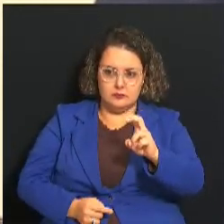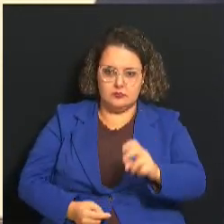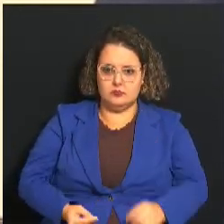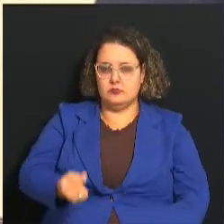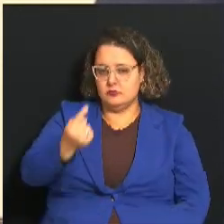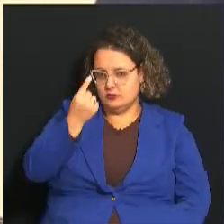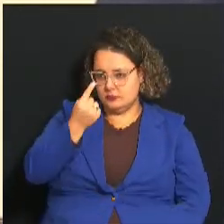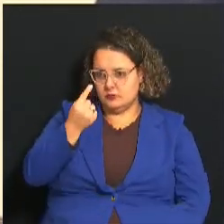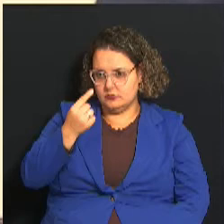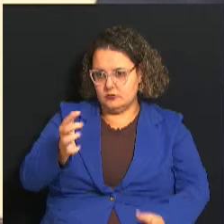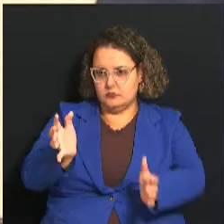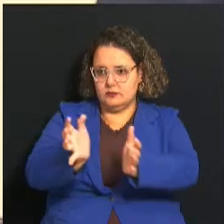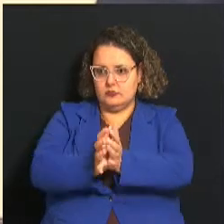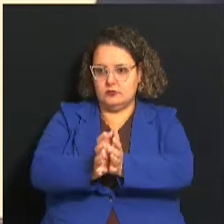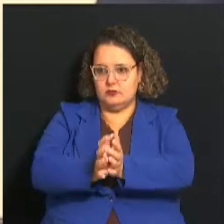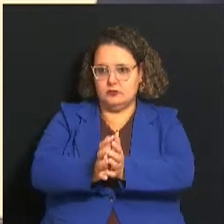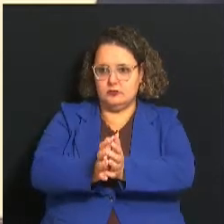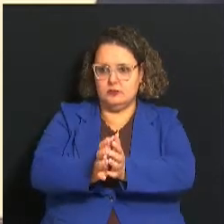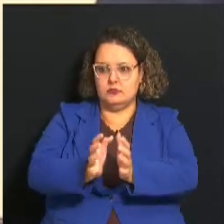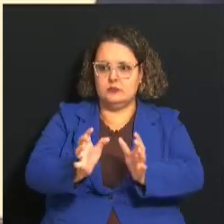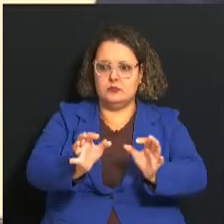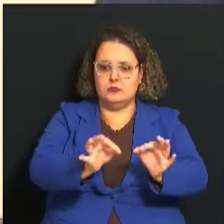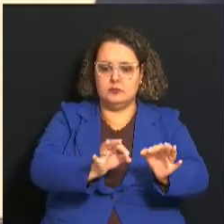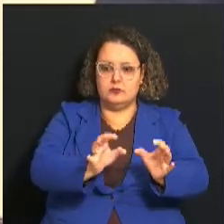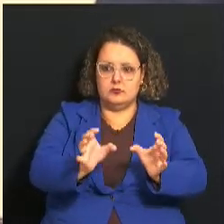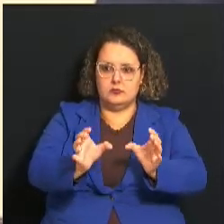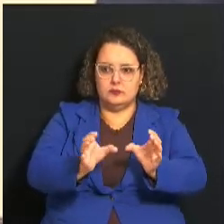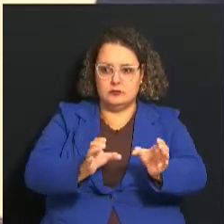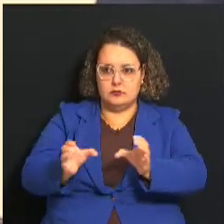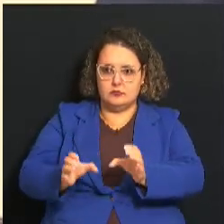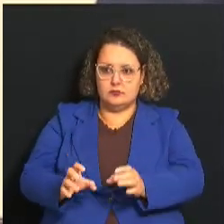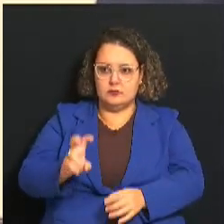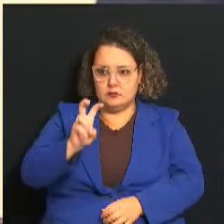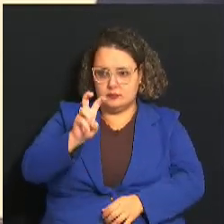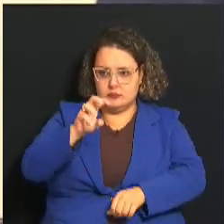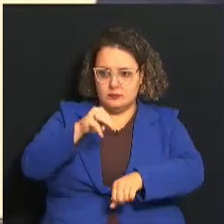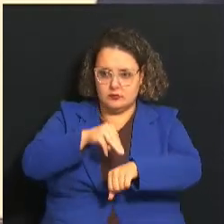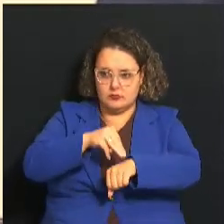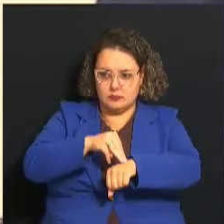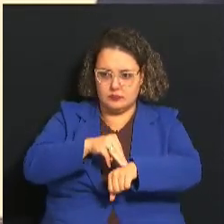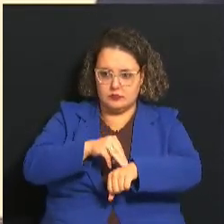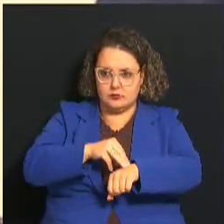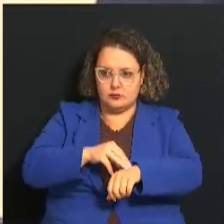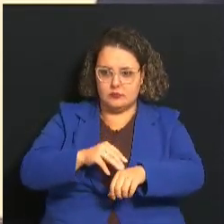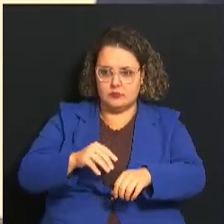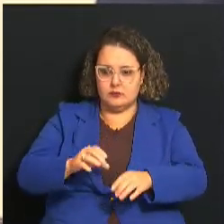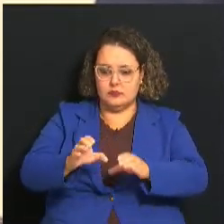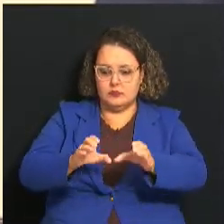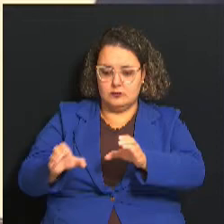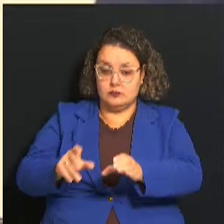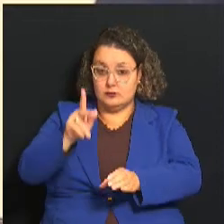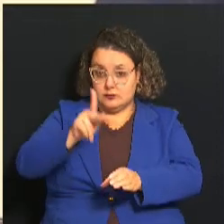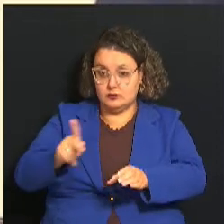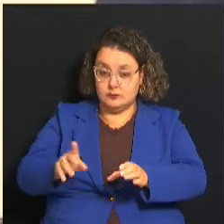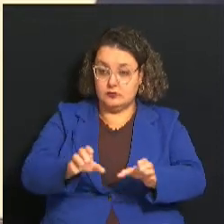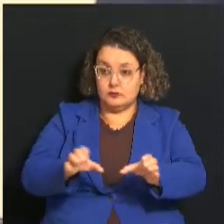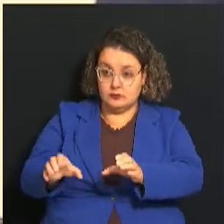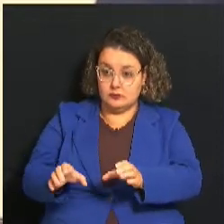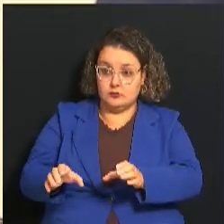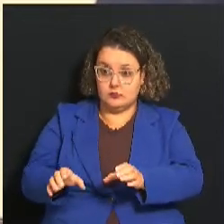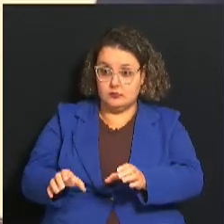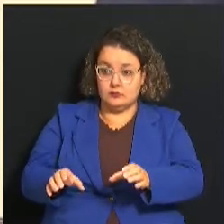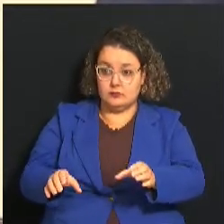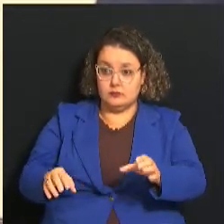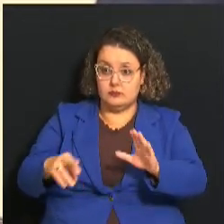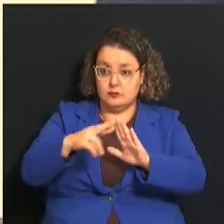comissão da Câmara, não, é que a coordenação fica com 5 membros. Como já tem o coordenador e o vice previstos no regimento,